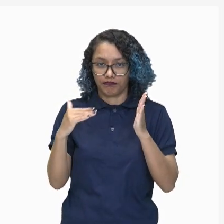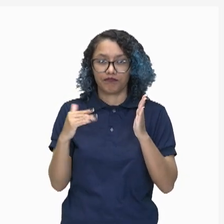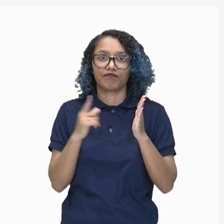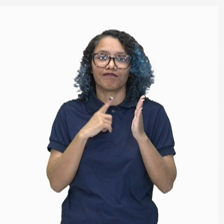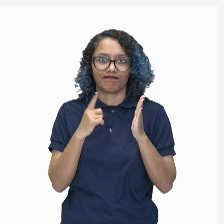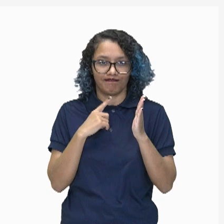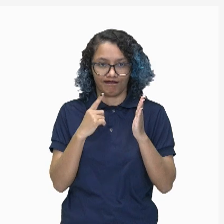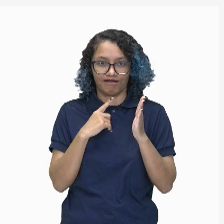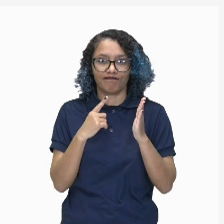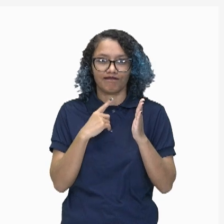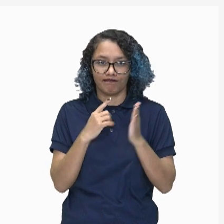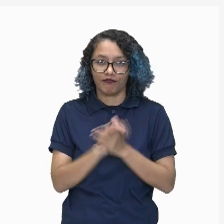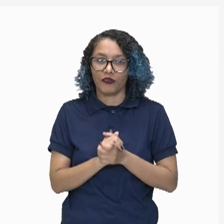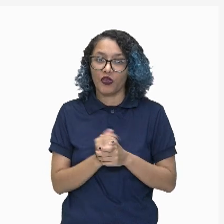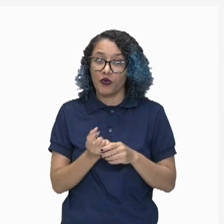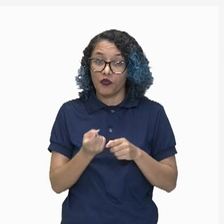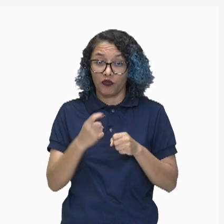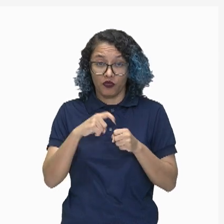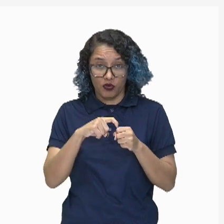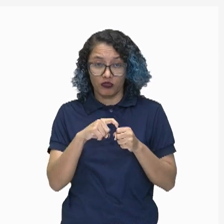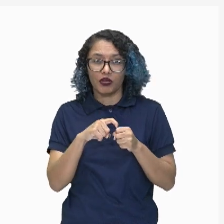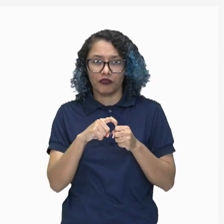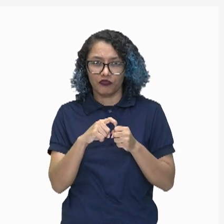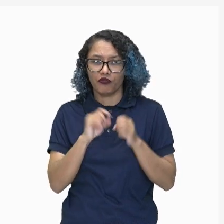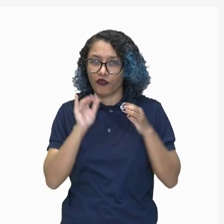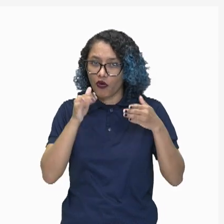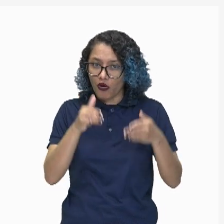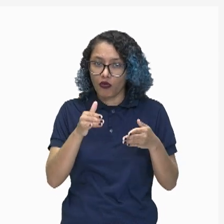que o modernismo queria